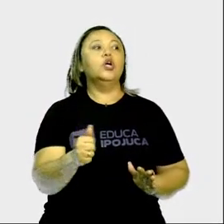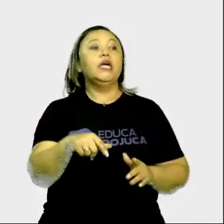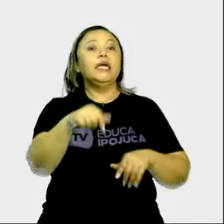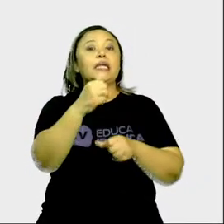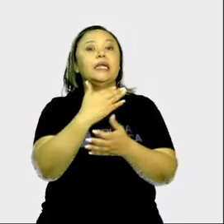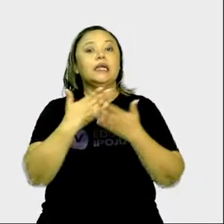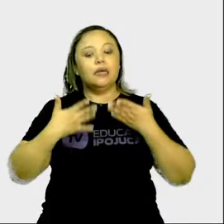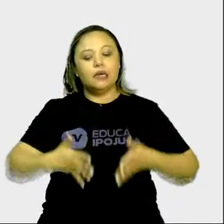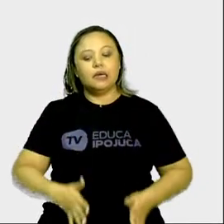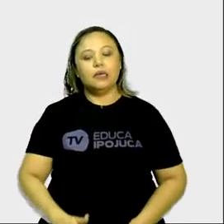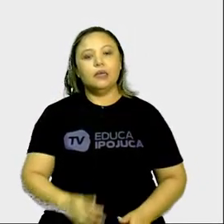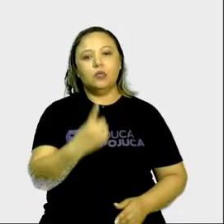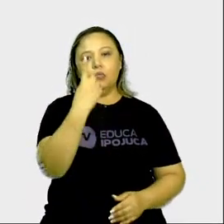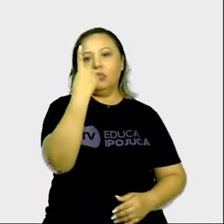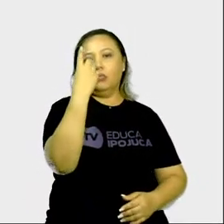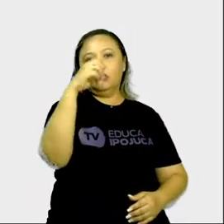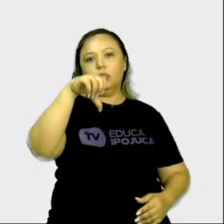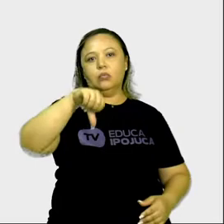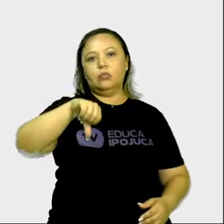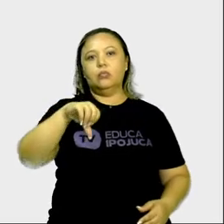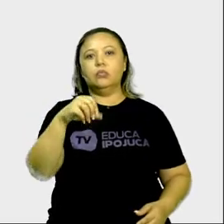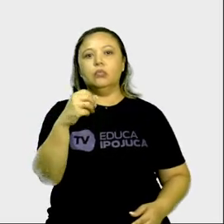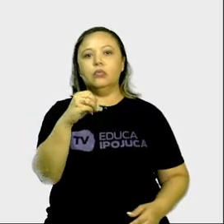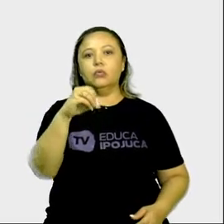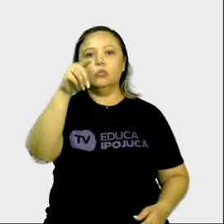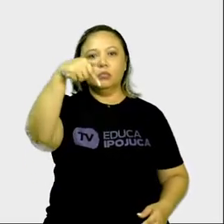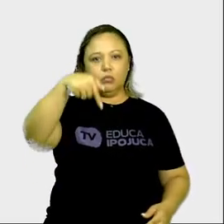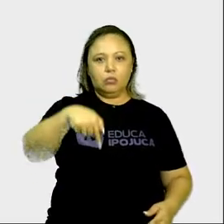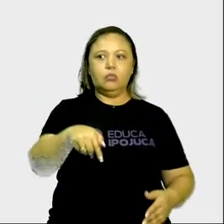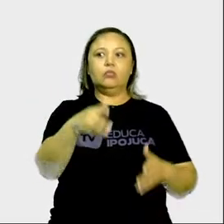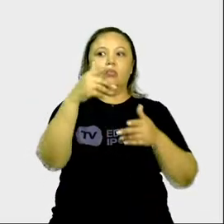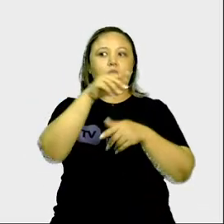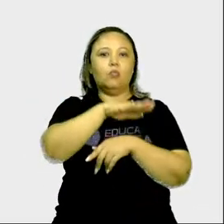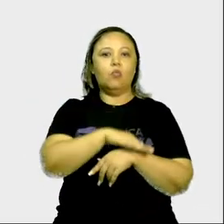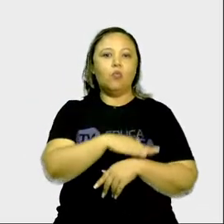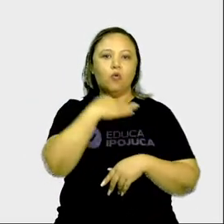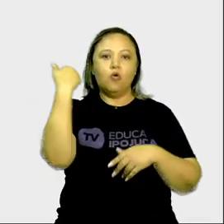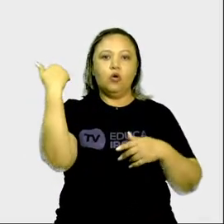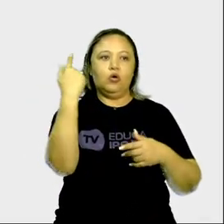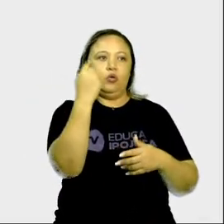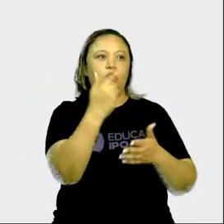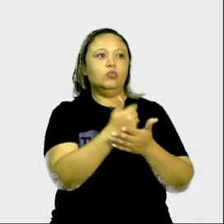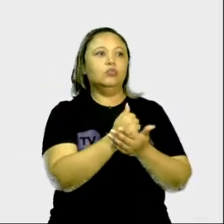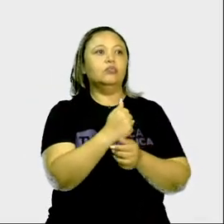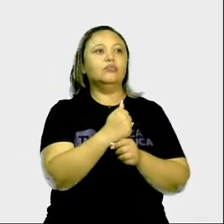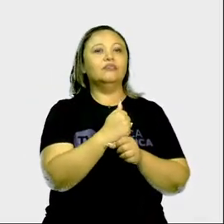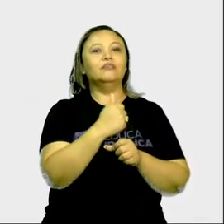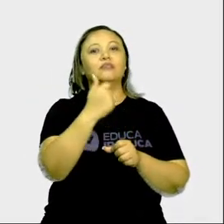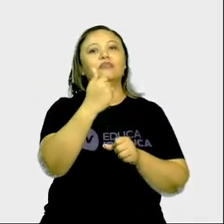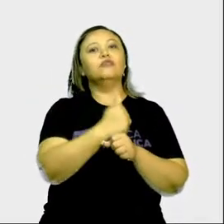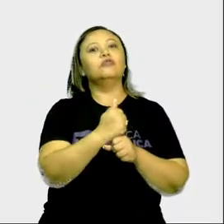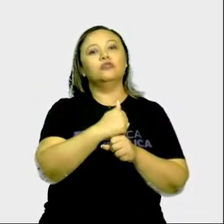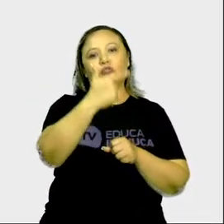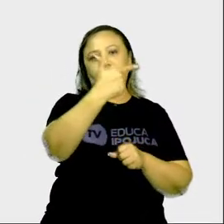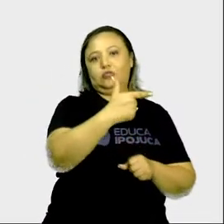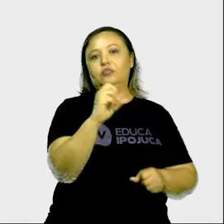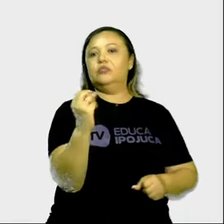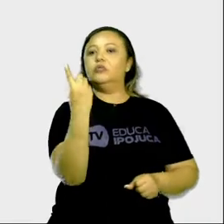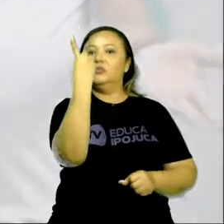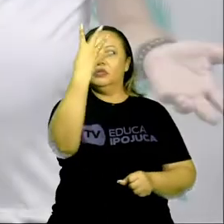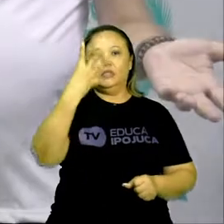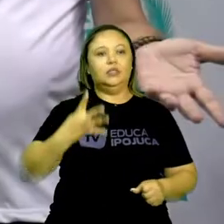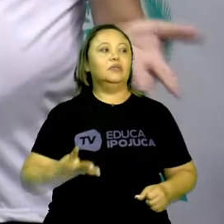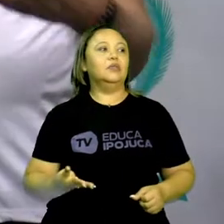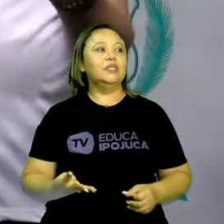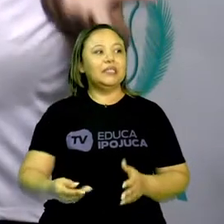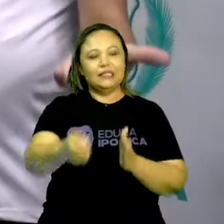dramaturgo, romancista, ensaísta, poeta, professor, advogado, palestrante. Era o cara,